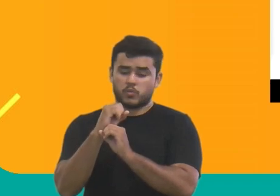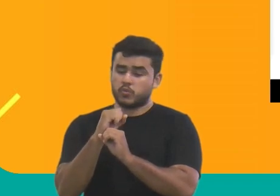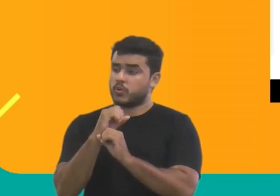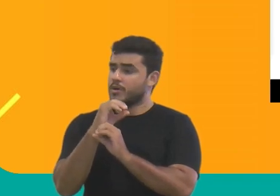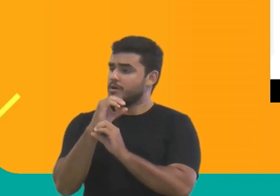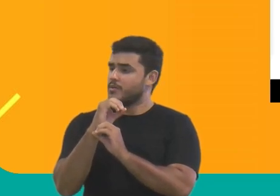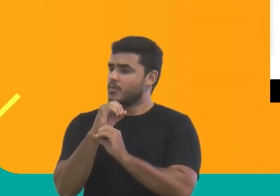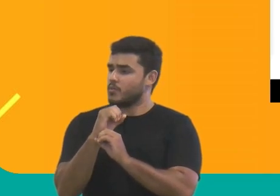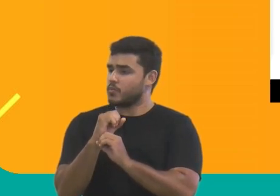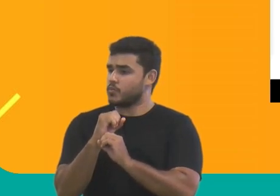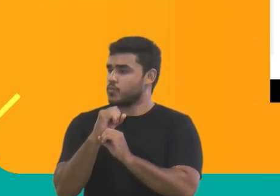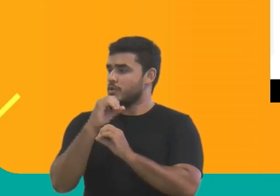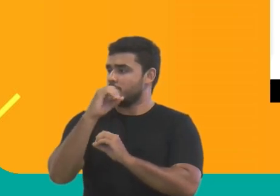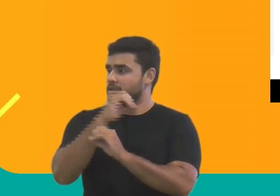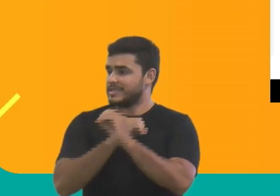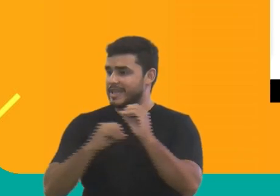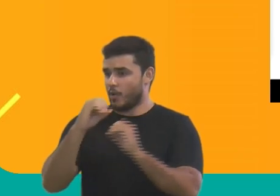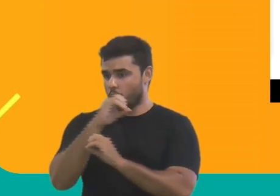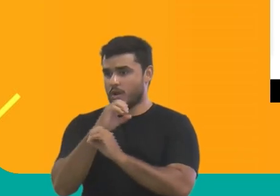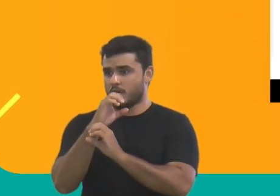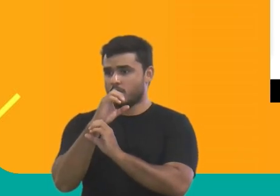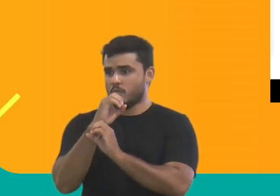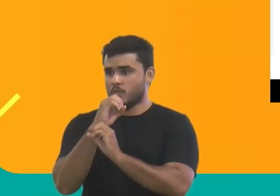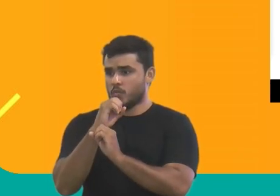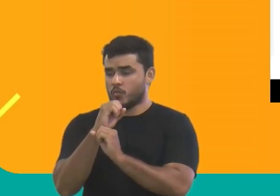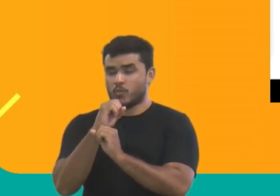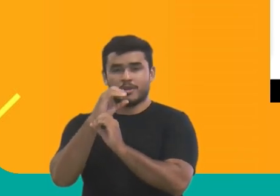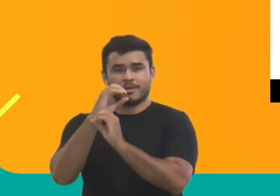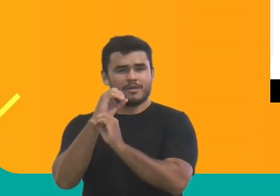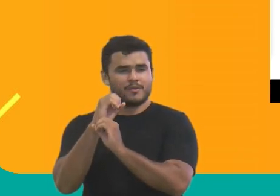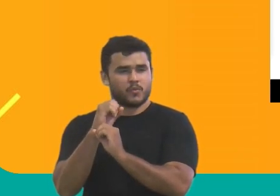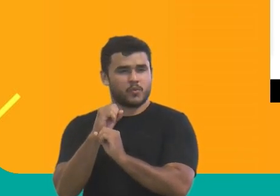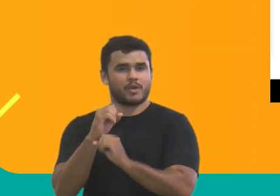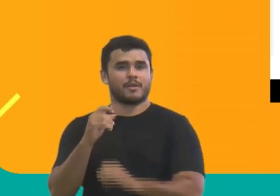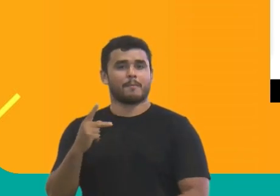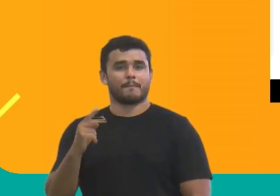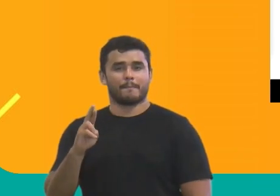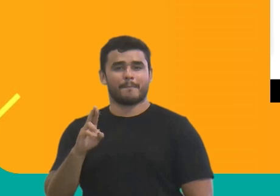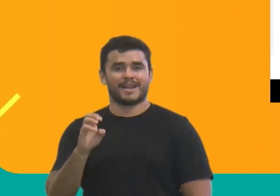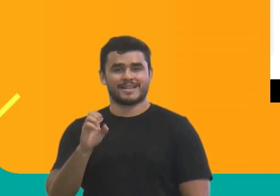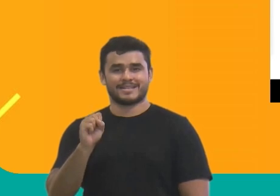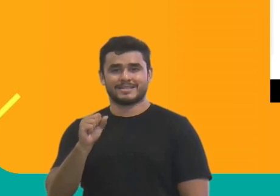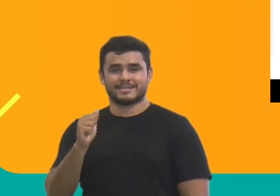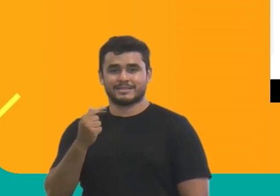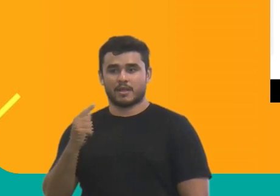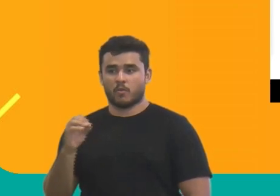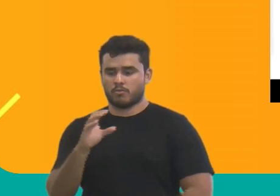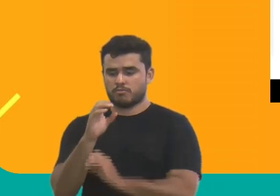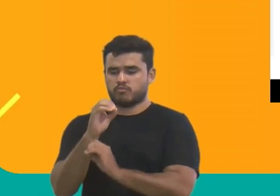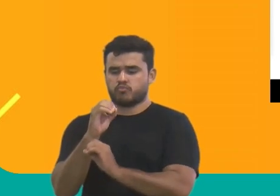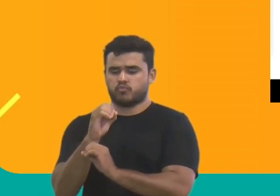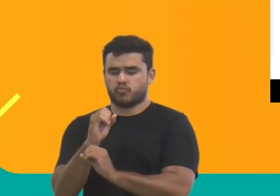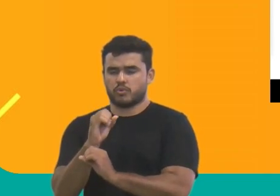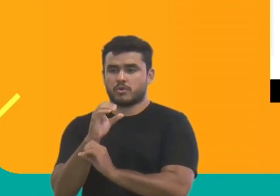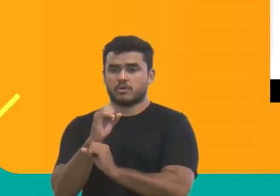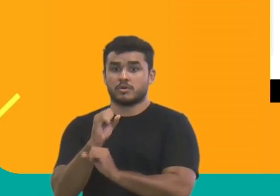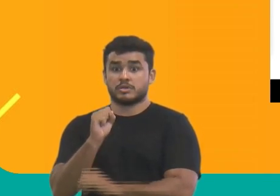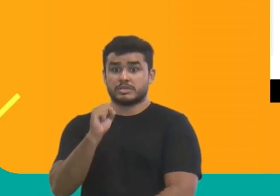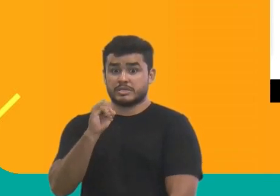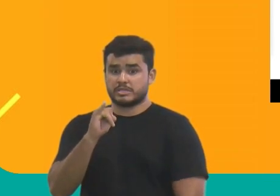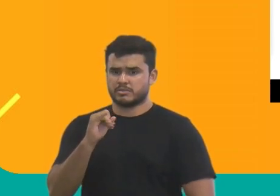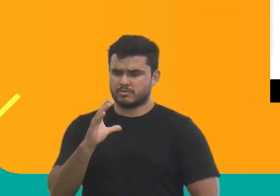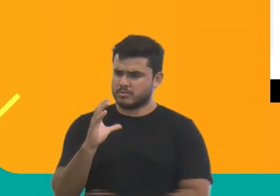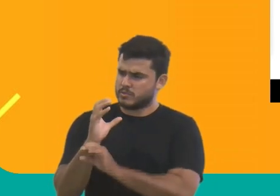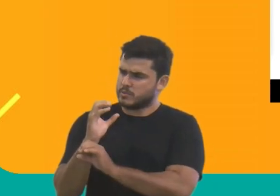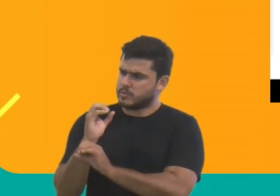Quando o ambiente está, digamos que mais forte do que a própria célula, eu vou meio que espremer